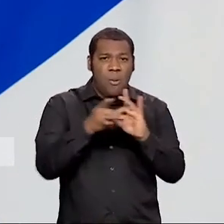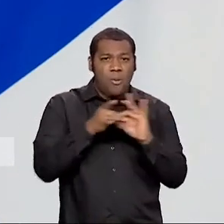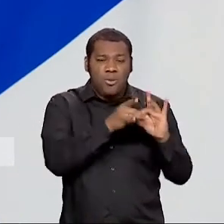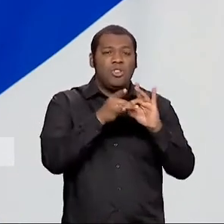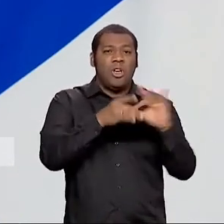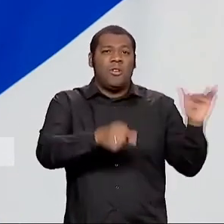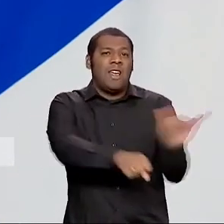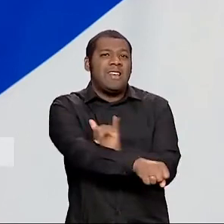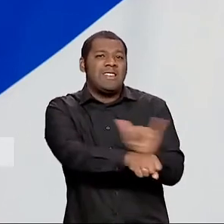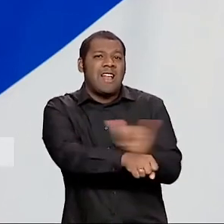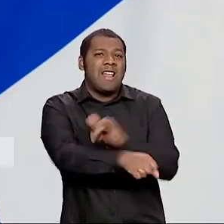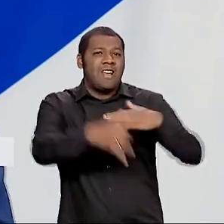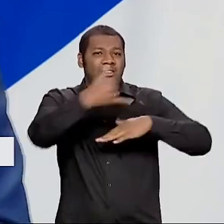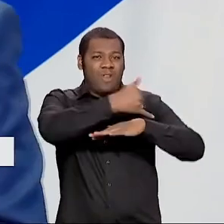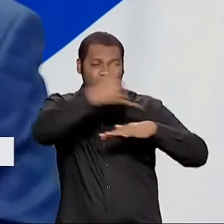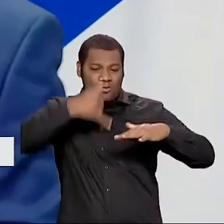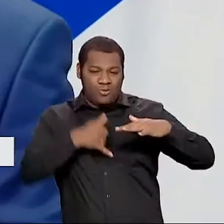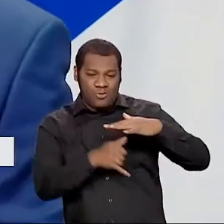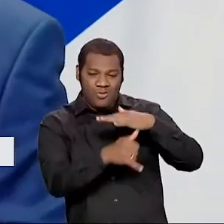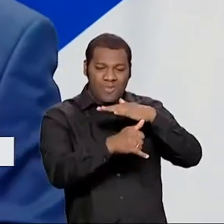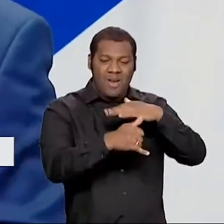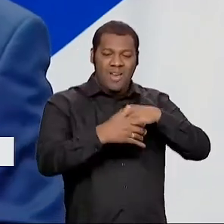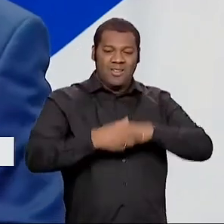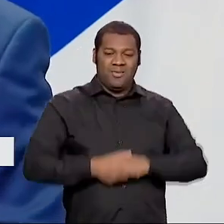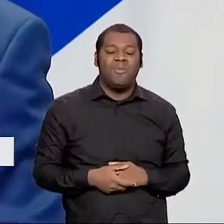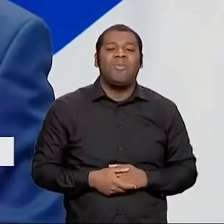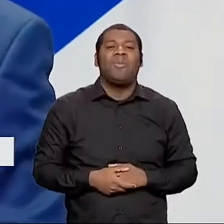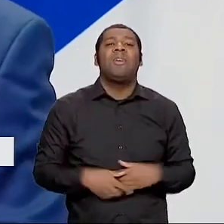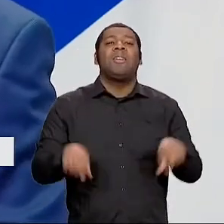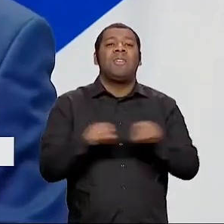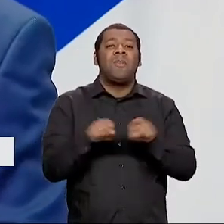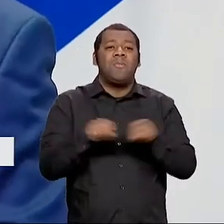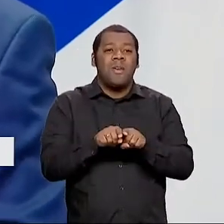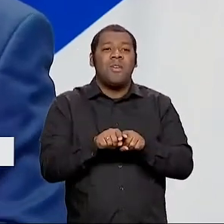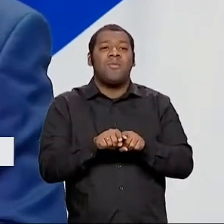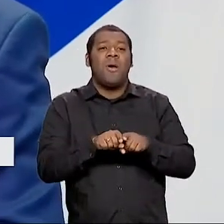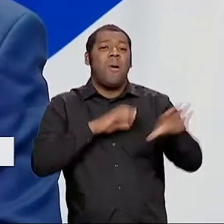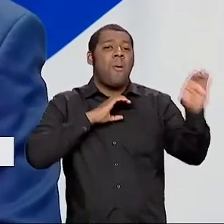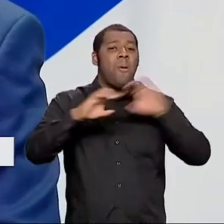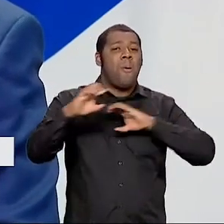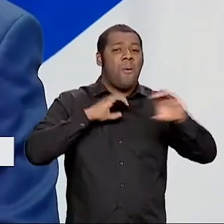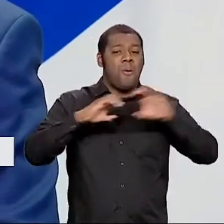submarino nuclear. Também tivemos conversas com